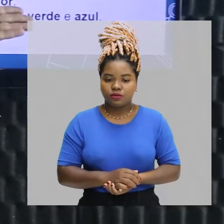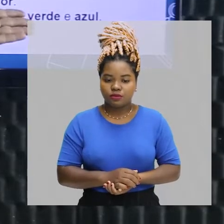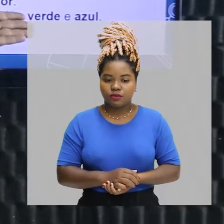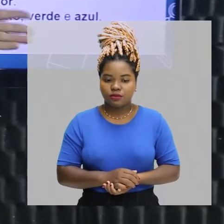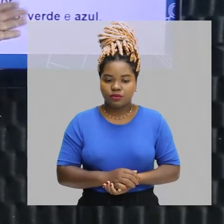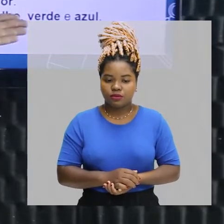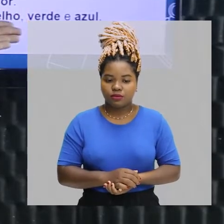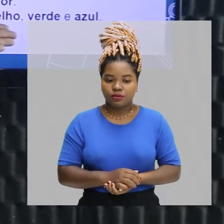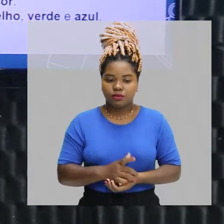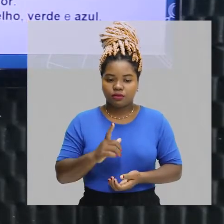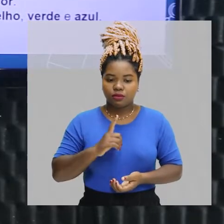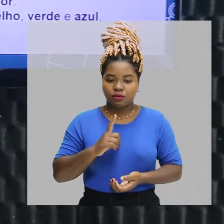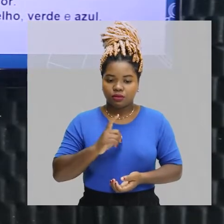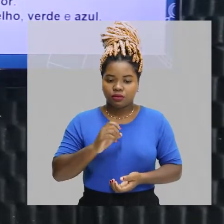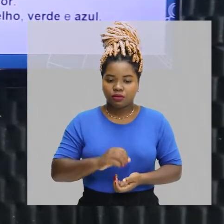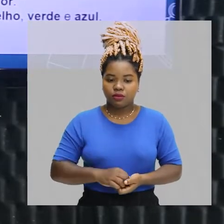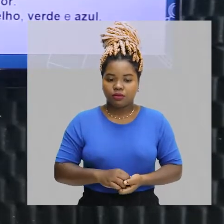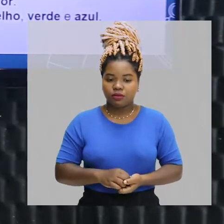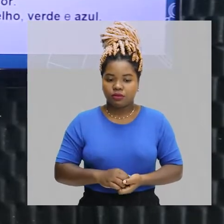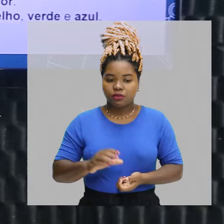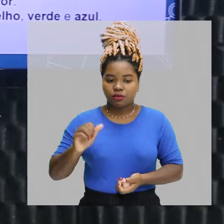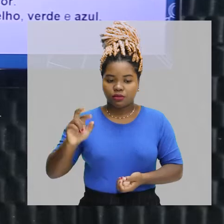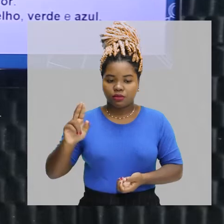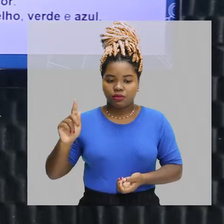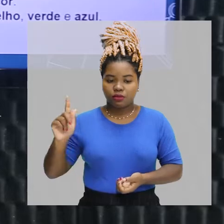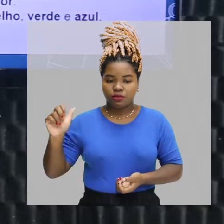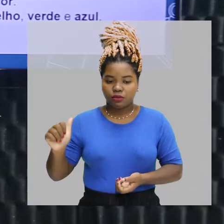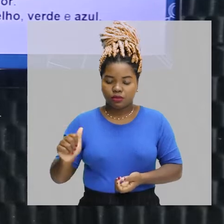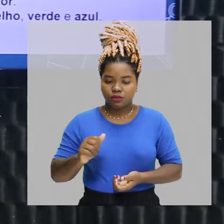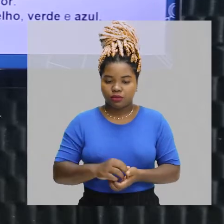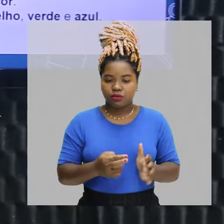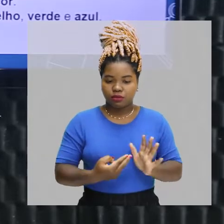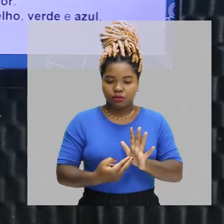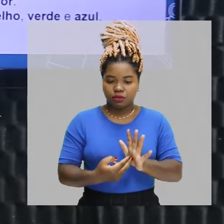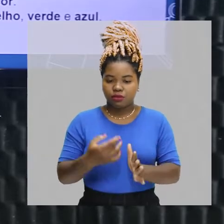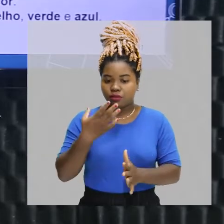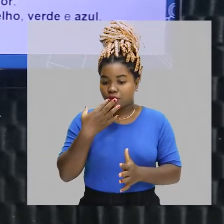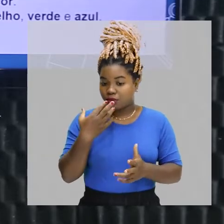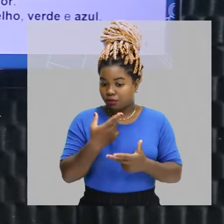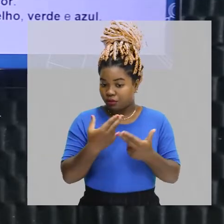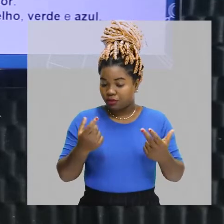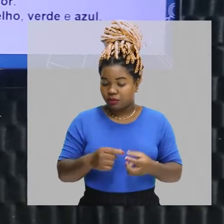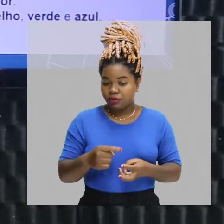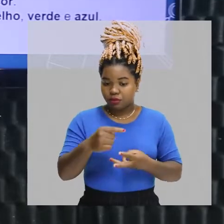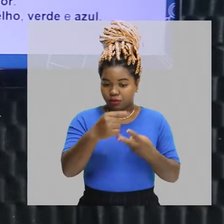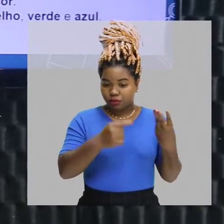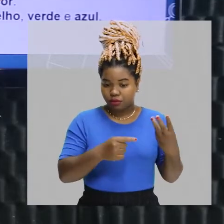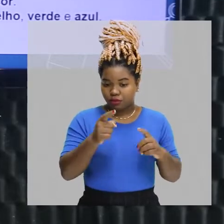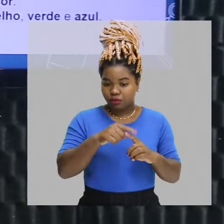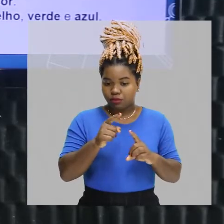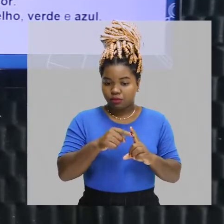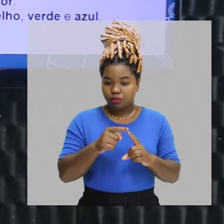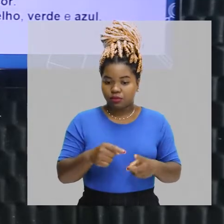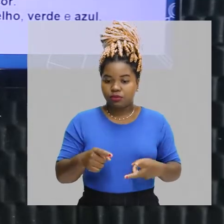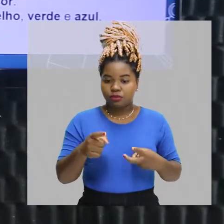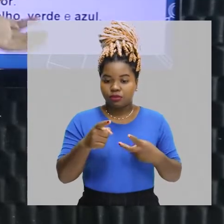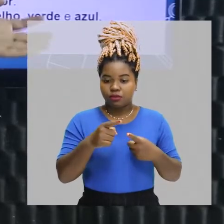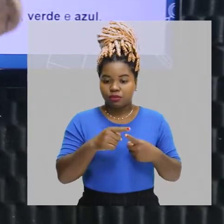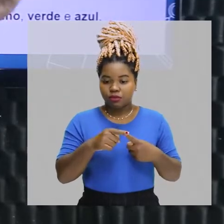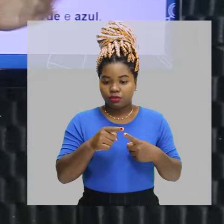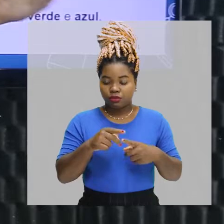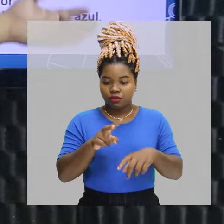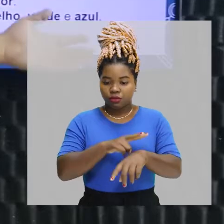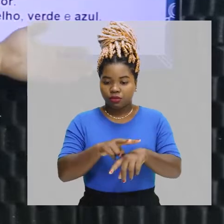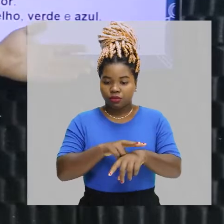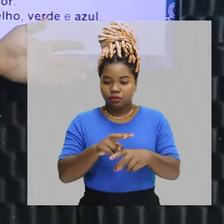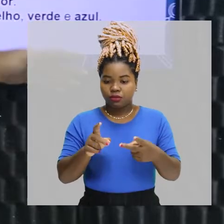A carga, né, que nós chamamos de carga cor. Então a carga cor apresenta três estados, que é o verde, o